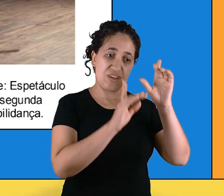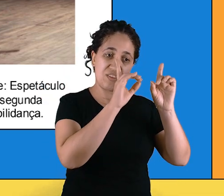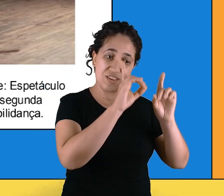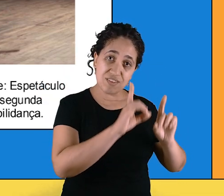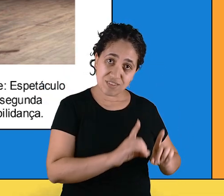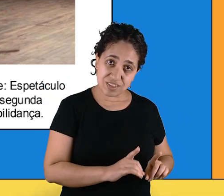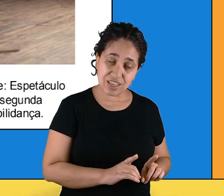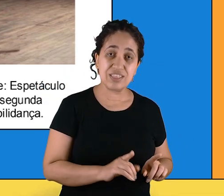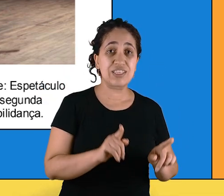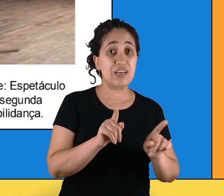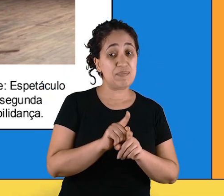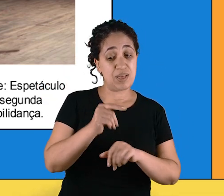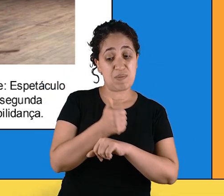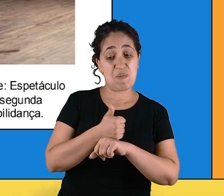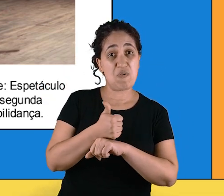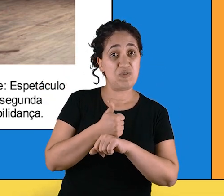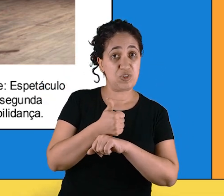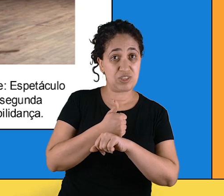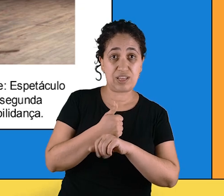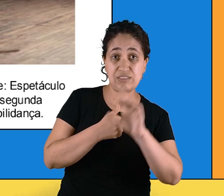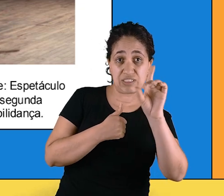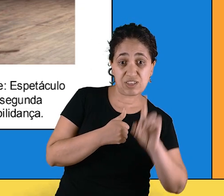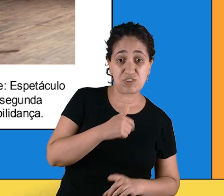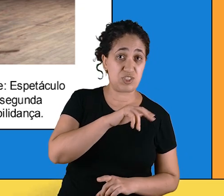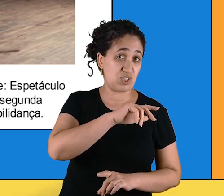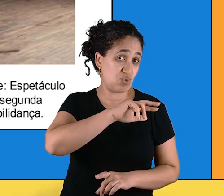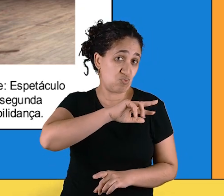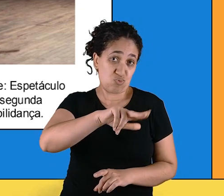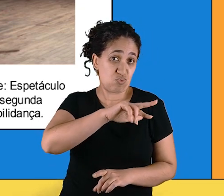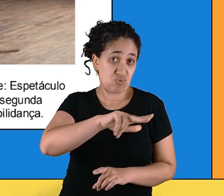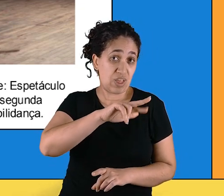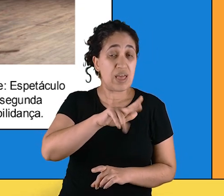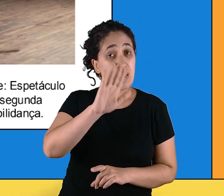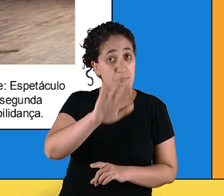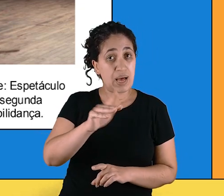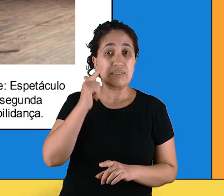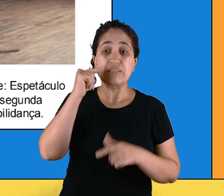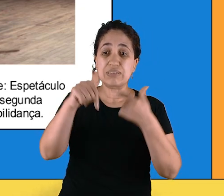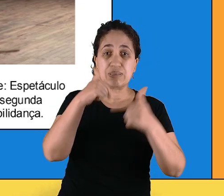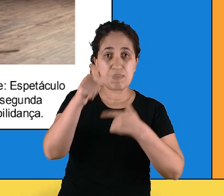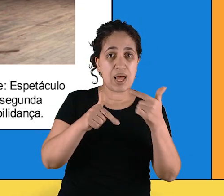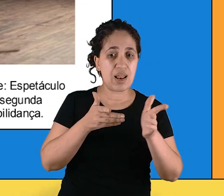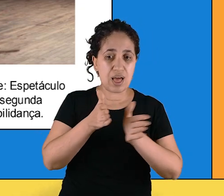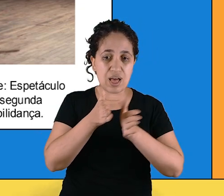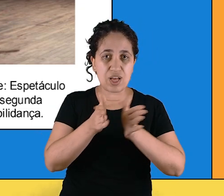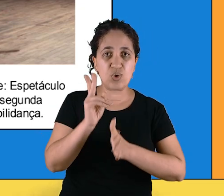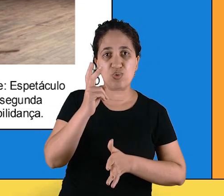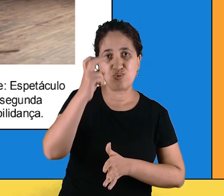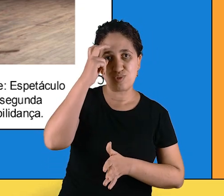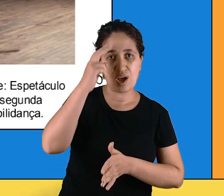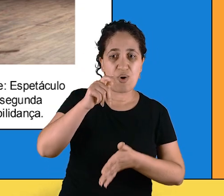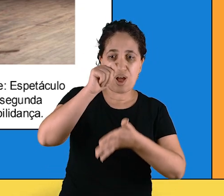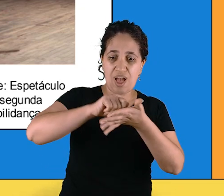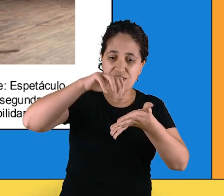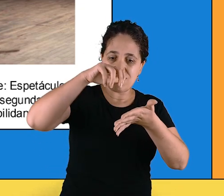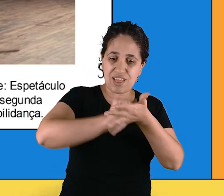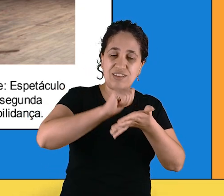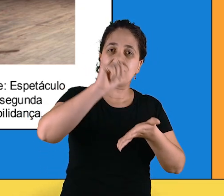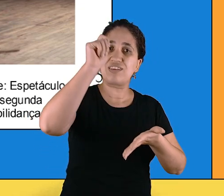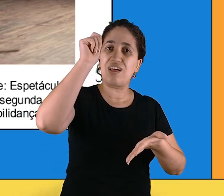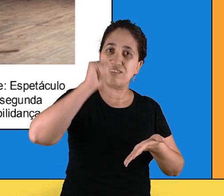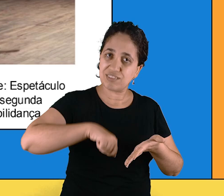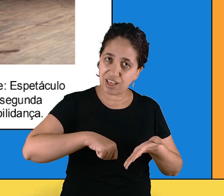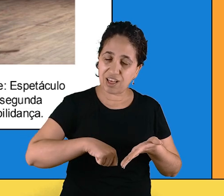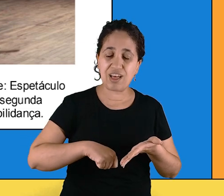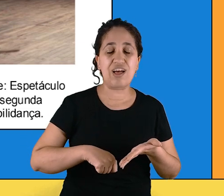com deficiência e profissionais sem deficiência que trabalham também com acessibilidade cultural possam se cadastrar,